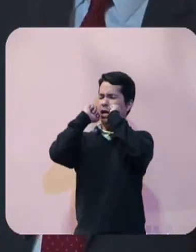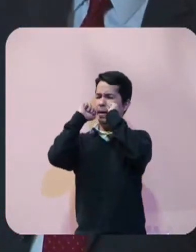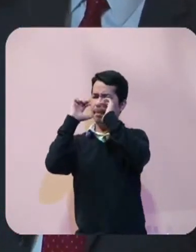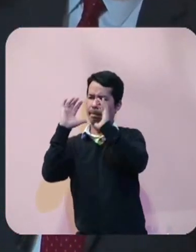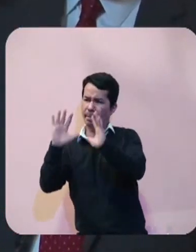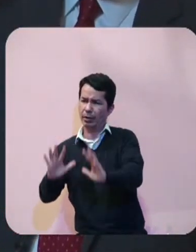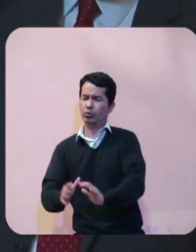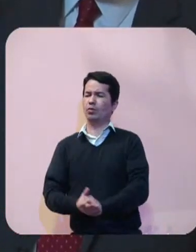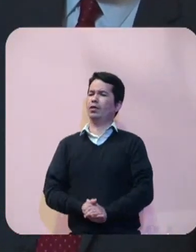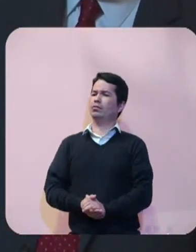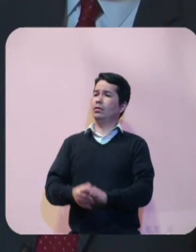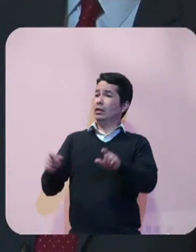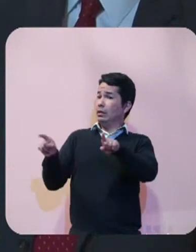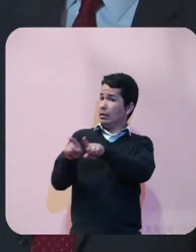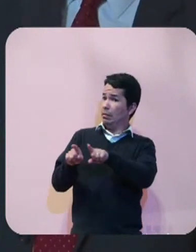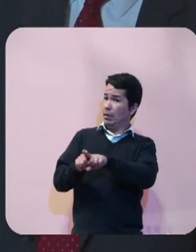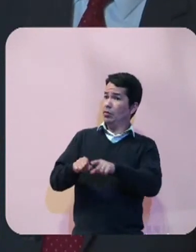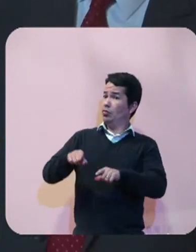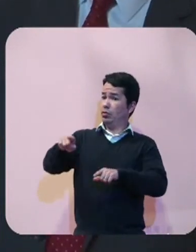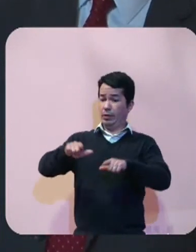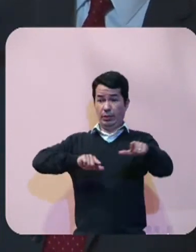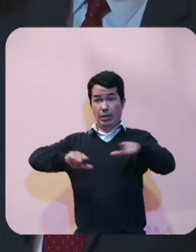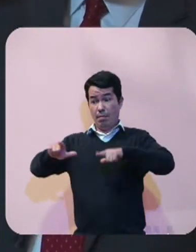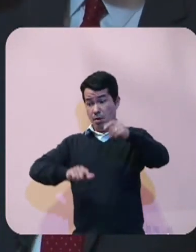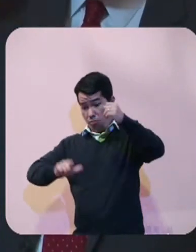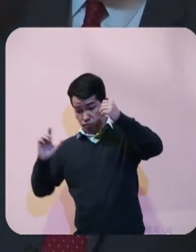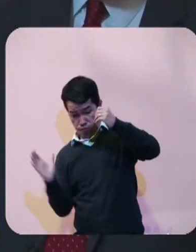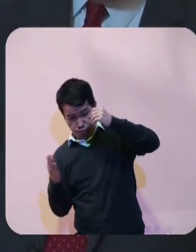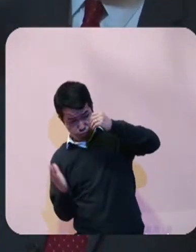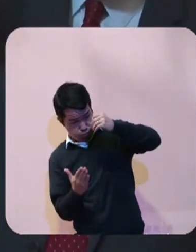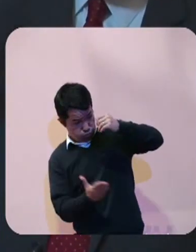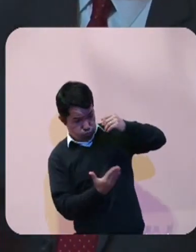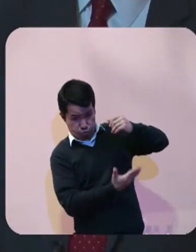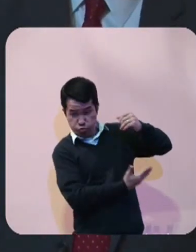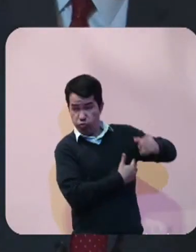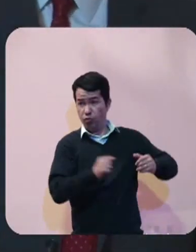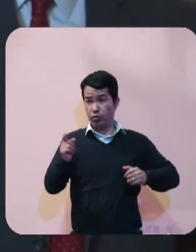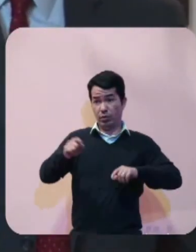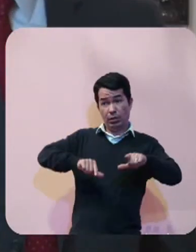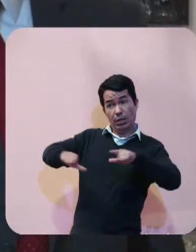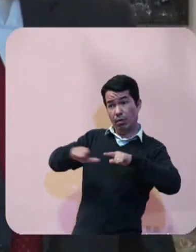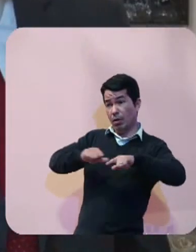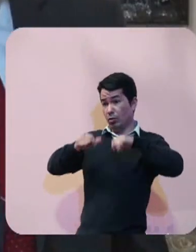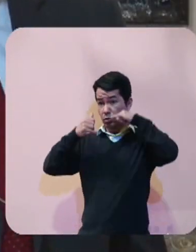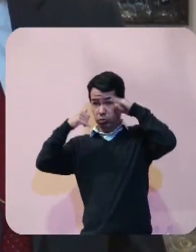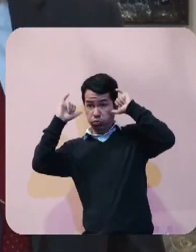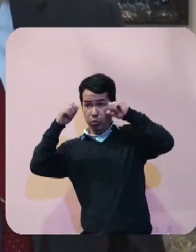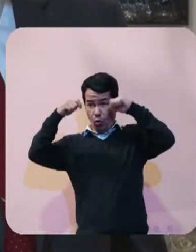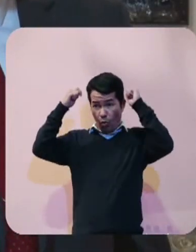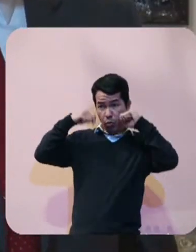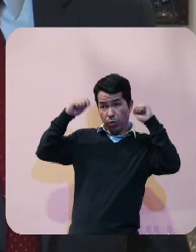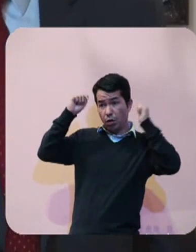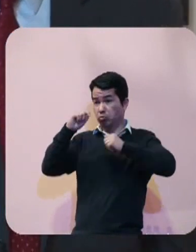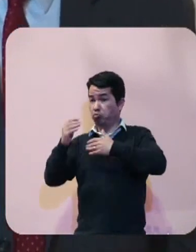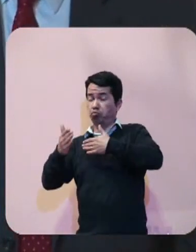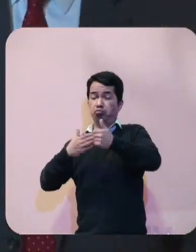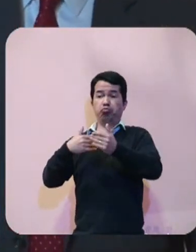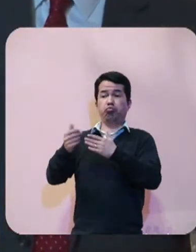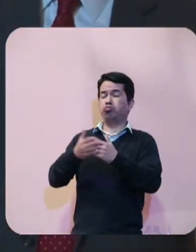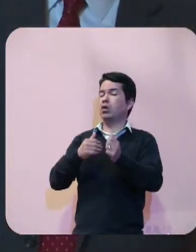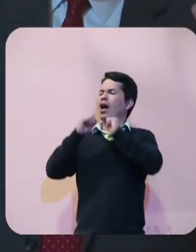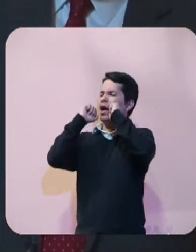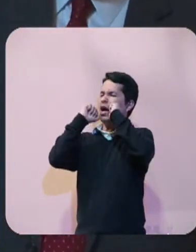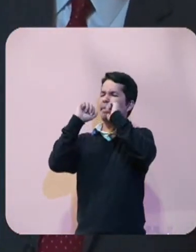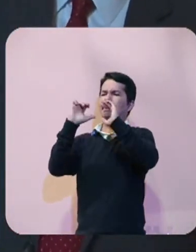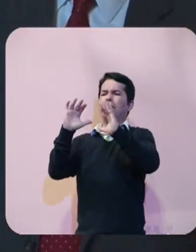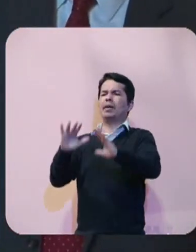as colheitas da sua terra e os bezerros e os cordeiros dos seus rebanhos. A sua cesta